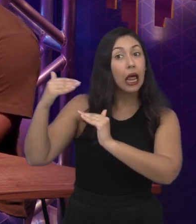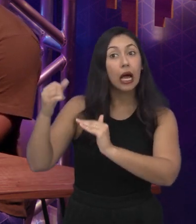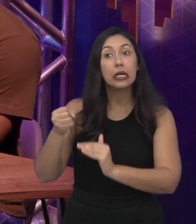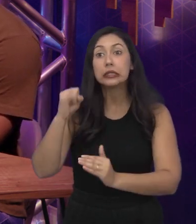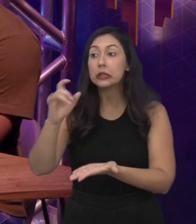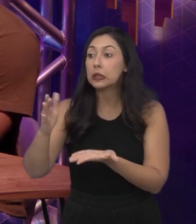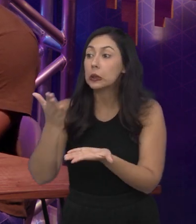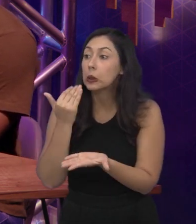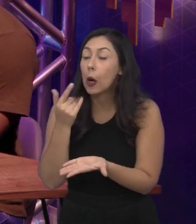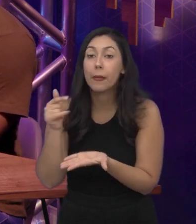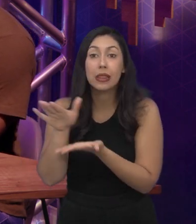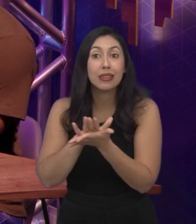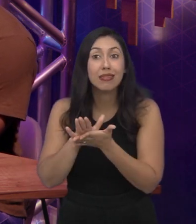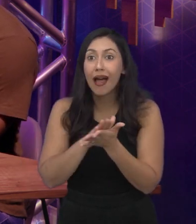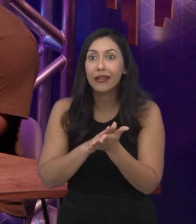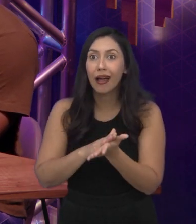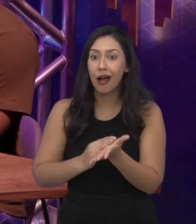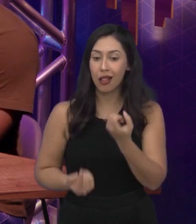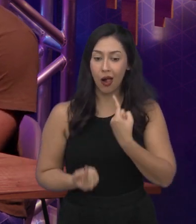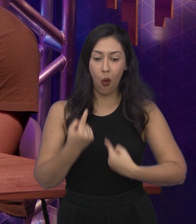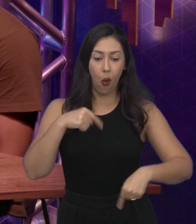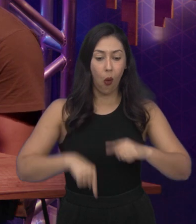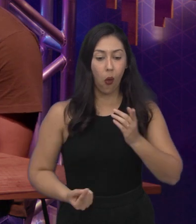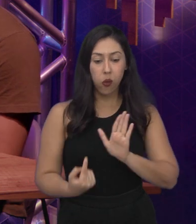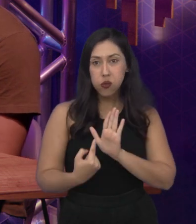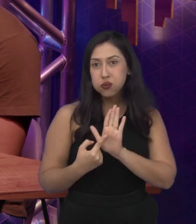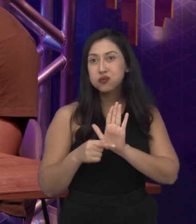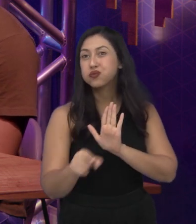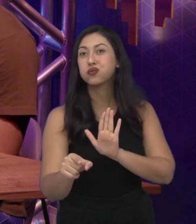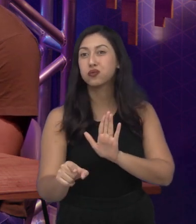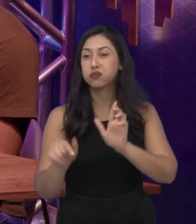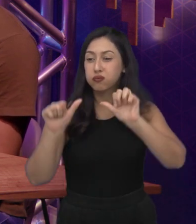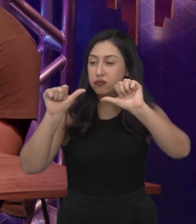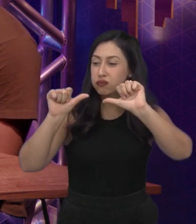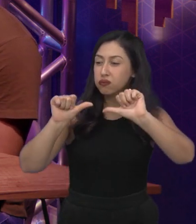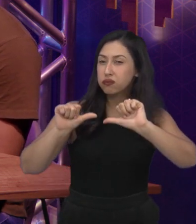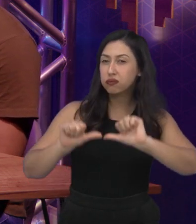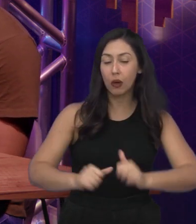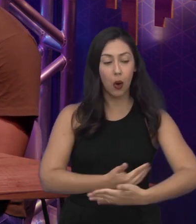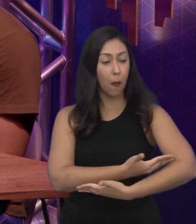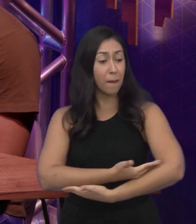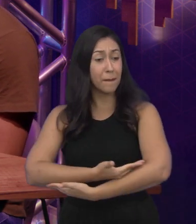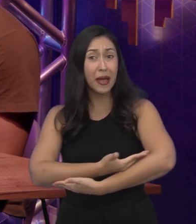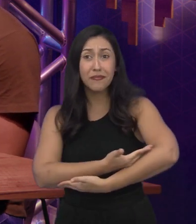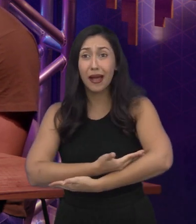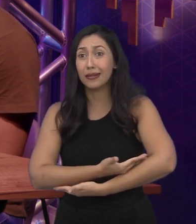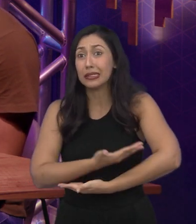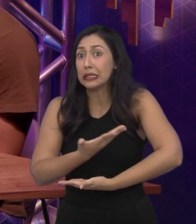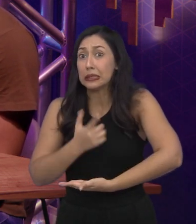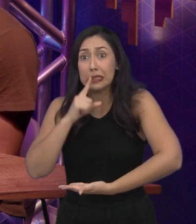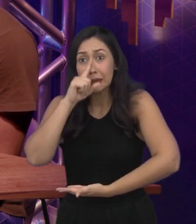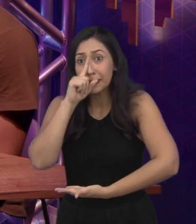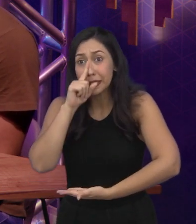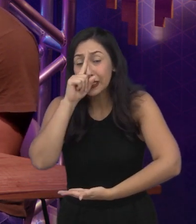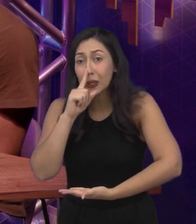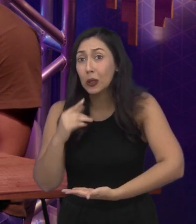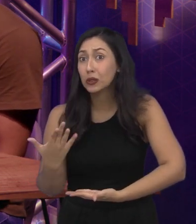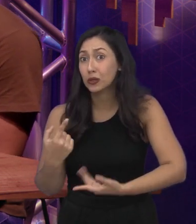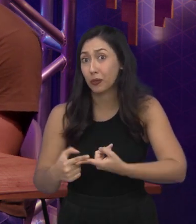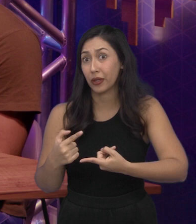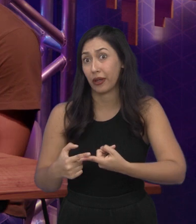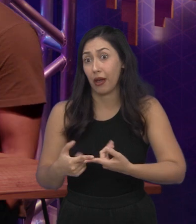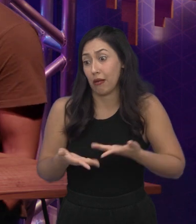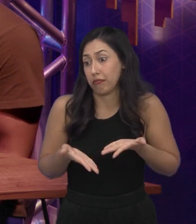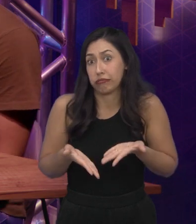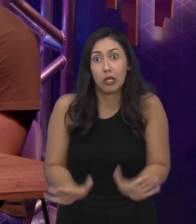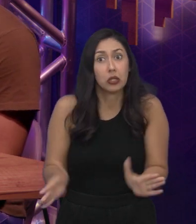sistema imunológico dela baixa e quando a criança, o bebê já tem um sistema imunológico comprometido, não comprometido, mas baixo,